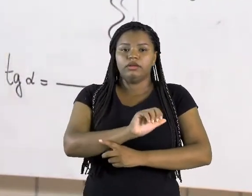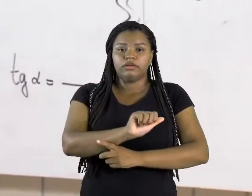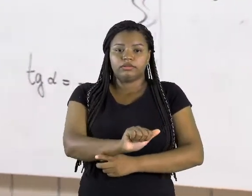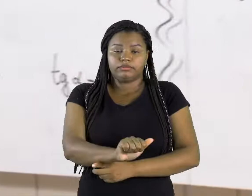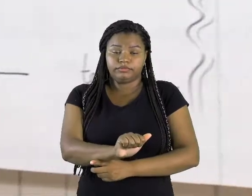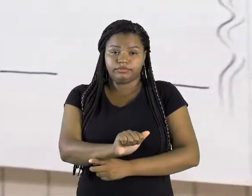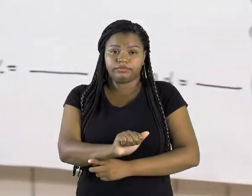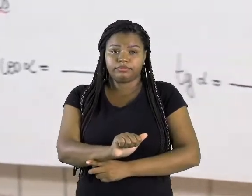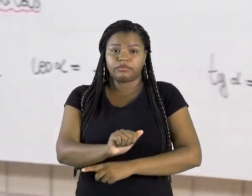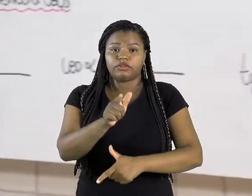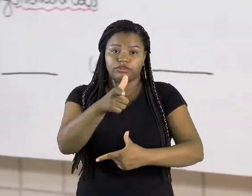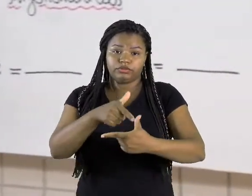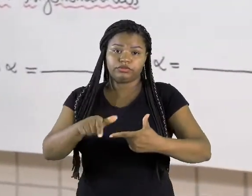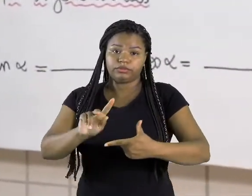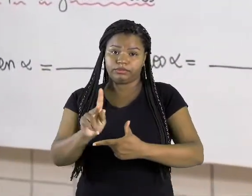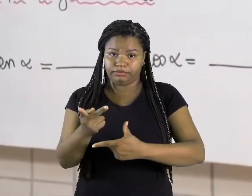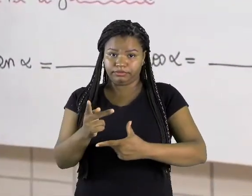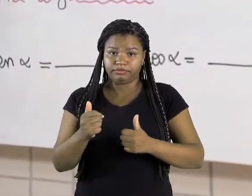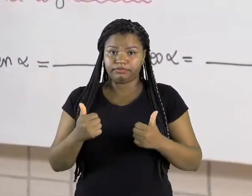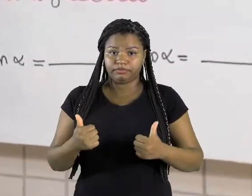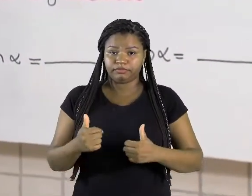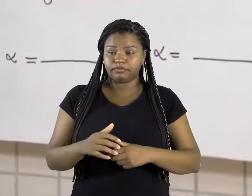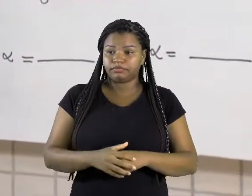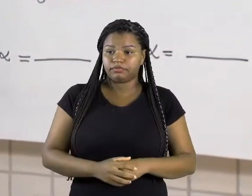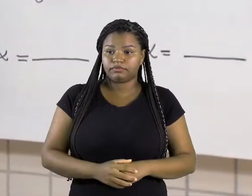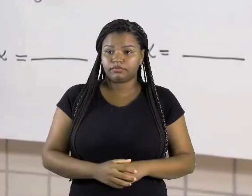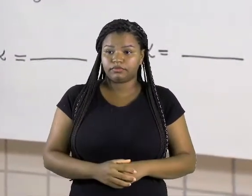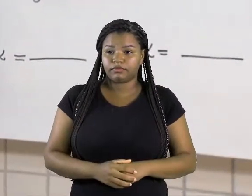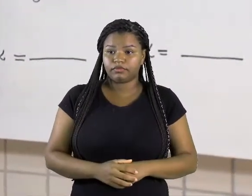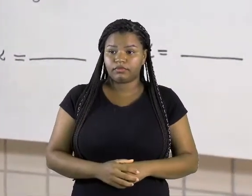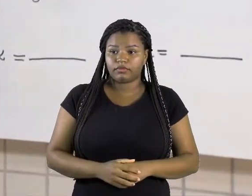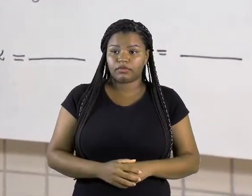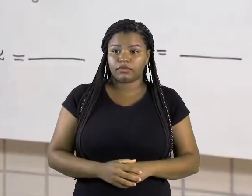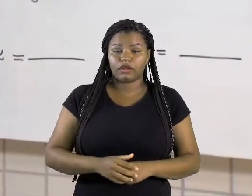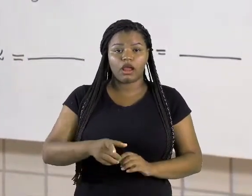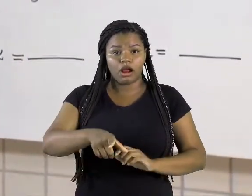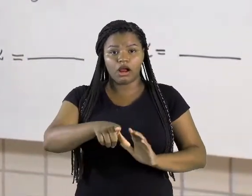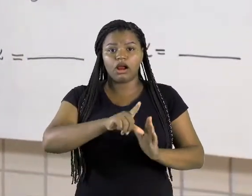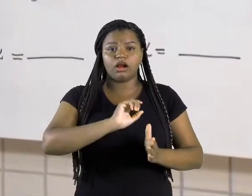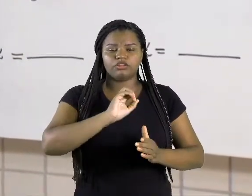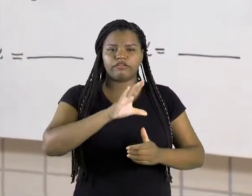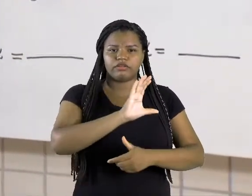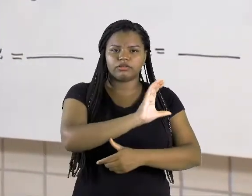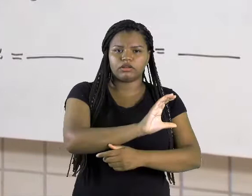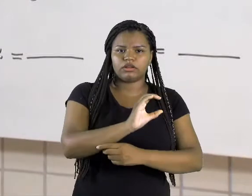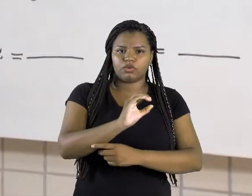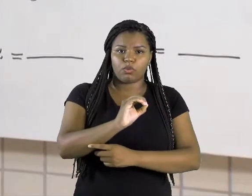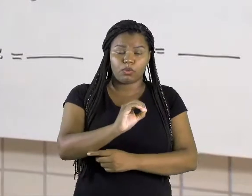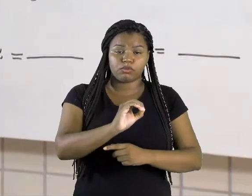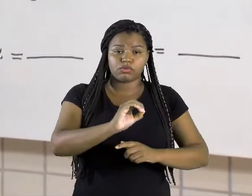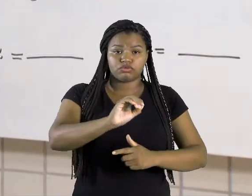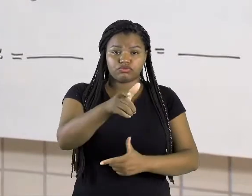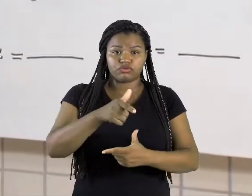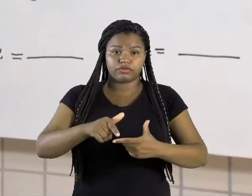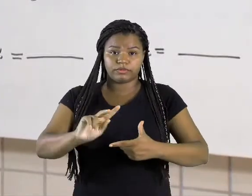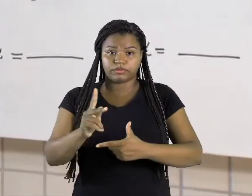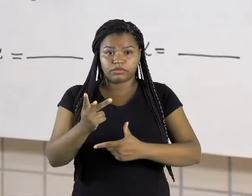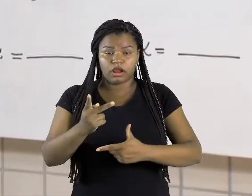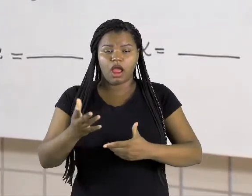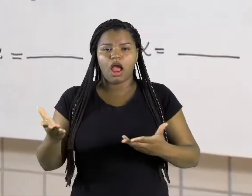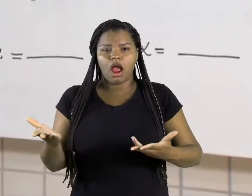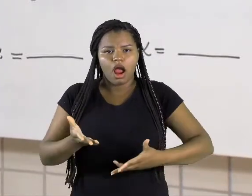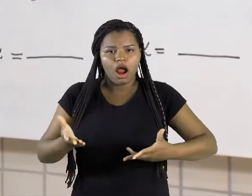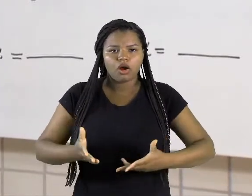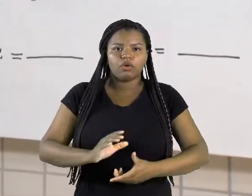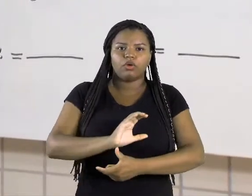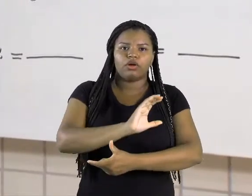hipotenusa. Tranquilo? Então perceba, dividir o oposto pela hipotenusa e dividir o cateto adjacente pela